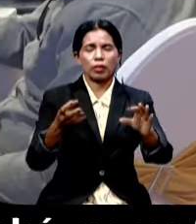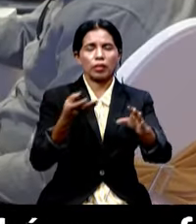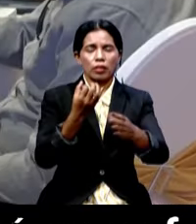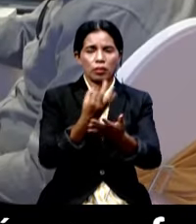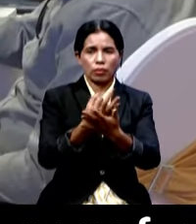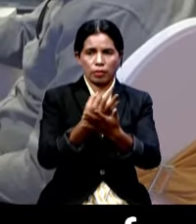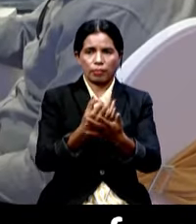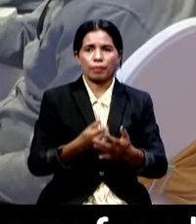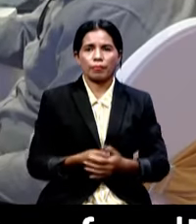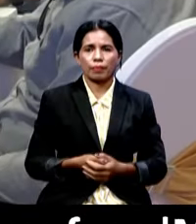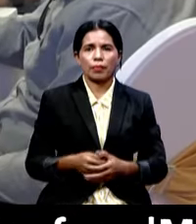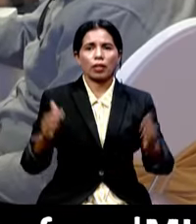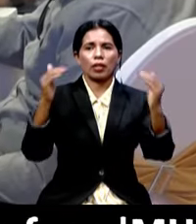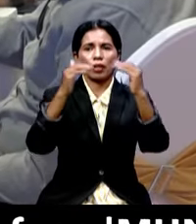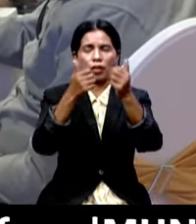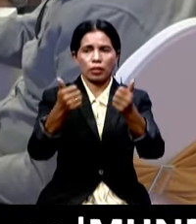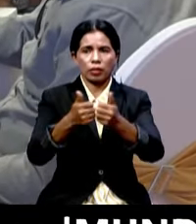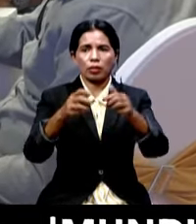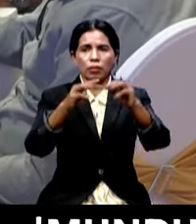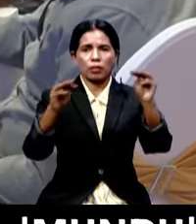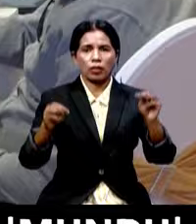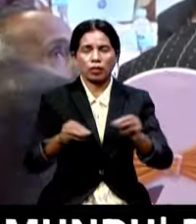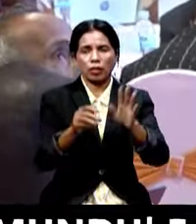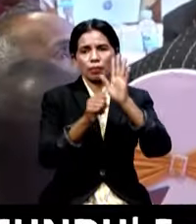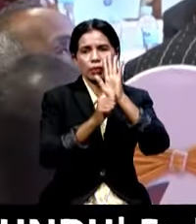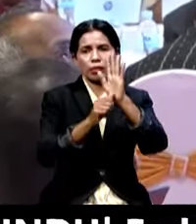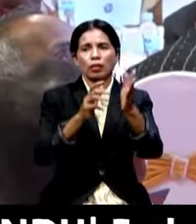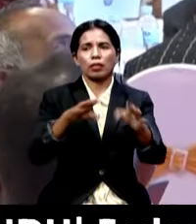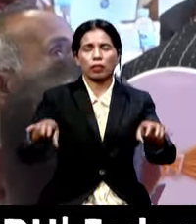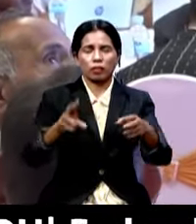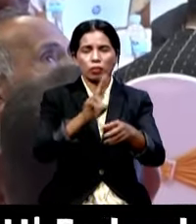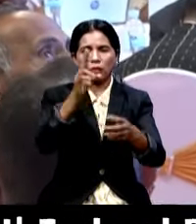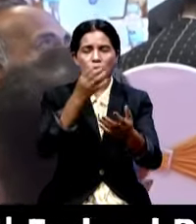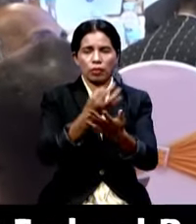balance. E a encontro, né, cada autoridade município apresenta progresso e